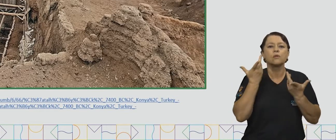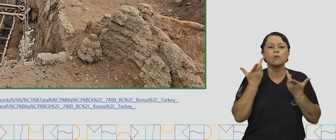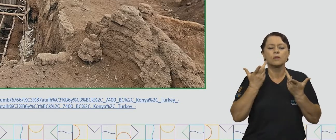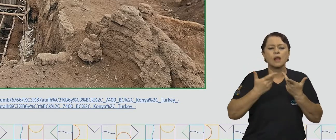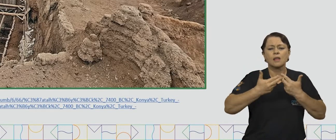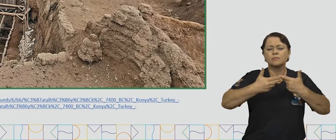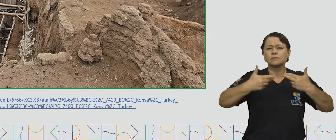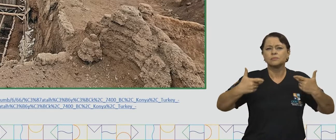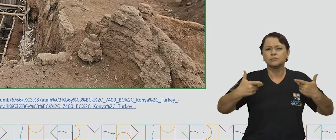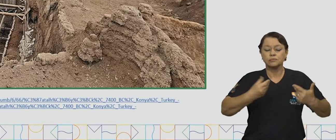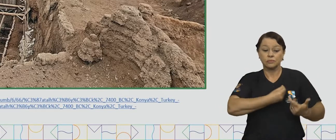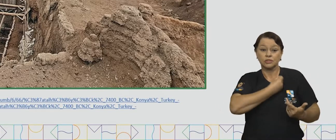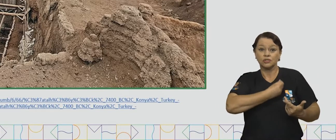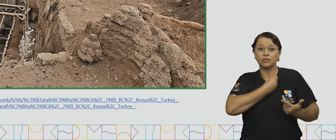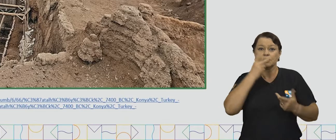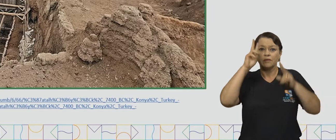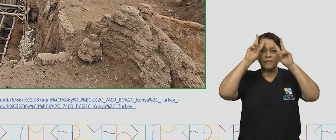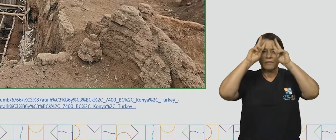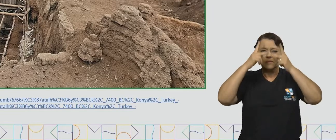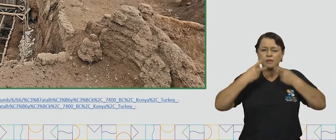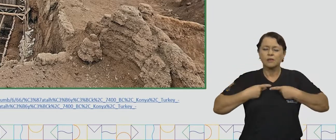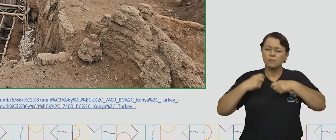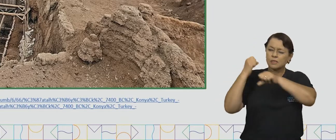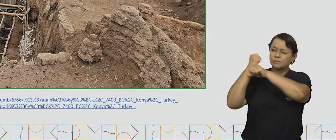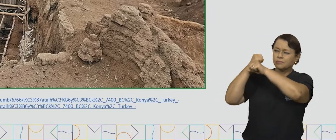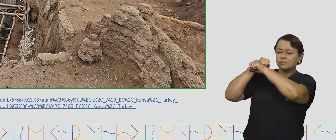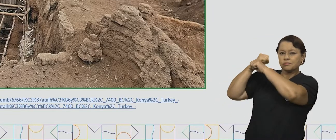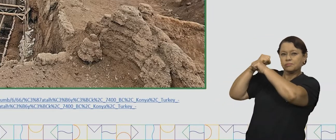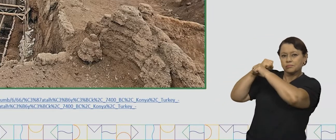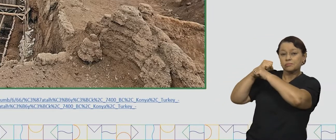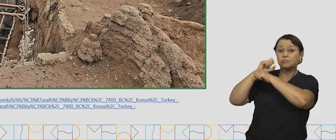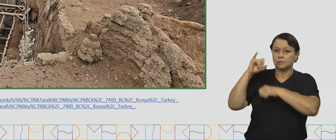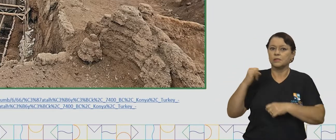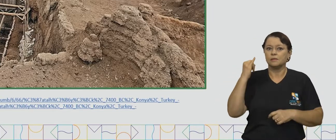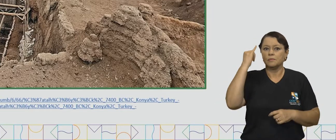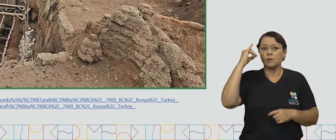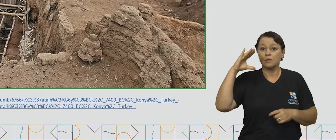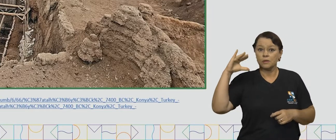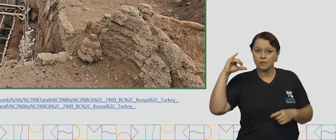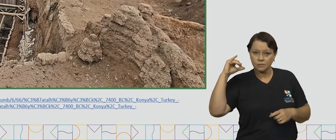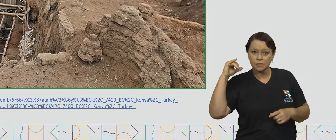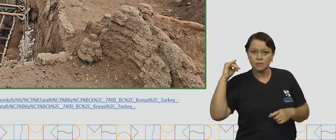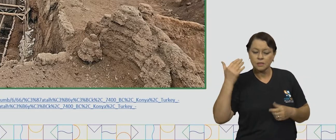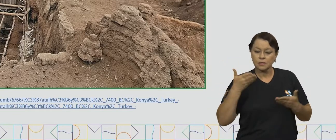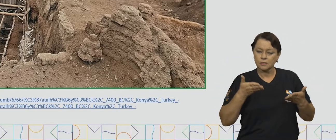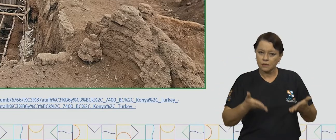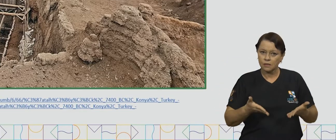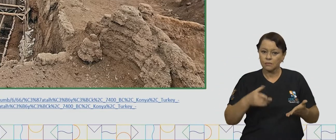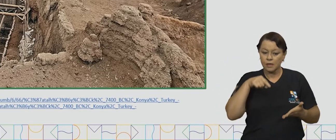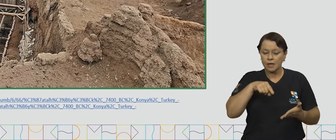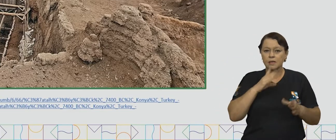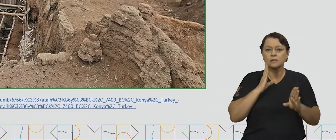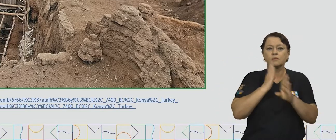de ocupações humanas muito importantes para a ciência. Essa escavação em Çatalhöyük foi encontrada em